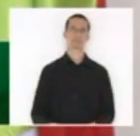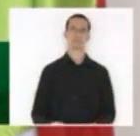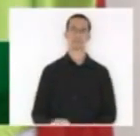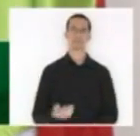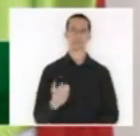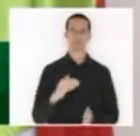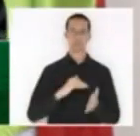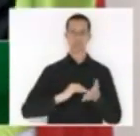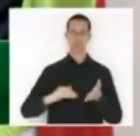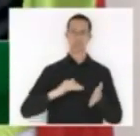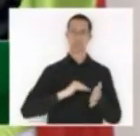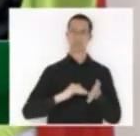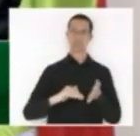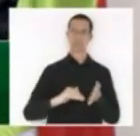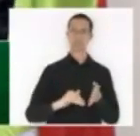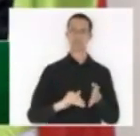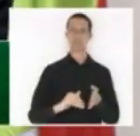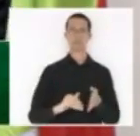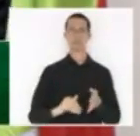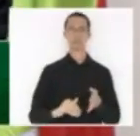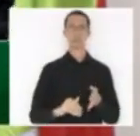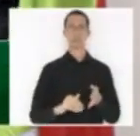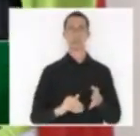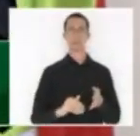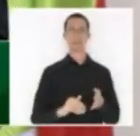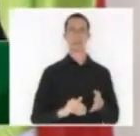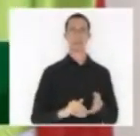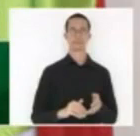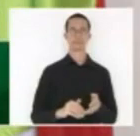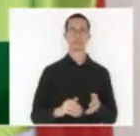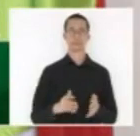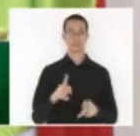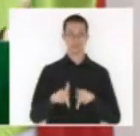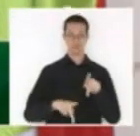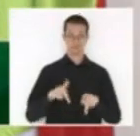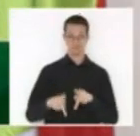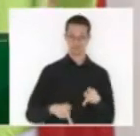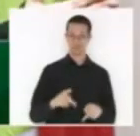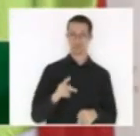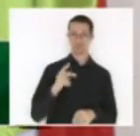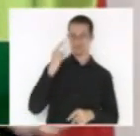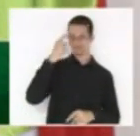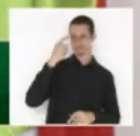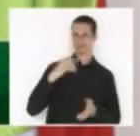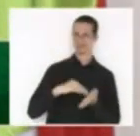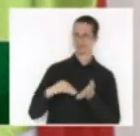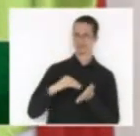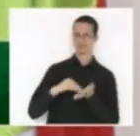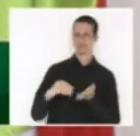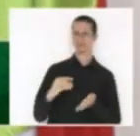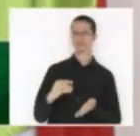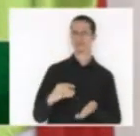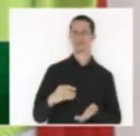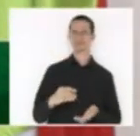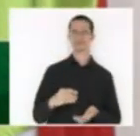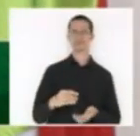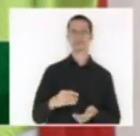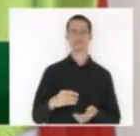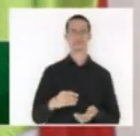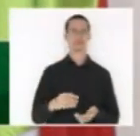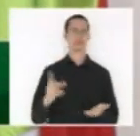SDR, que é, para a população, um símbolo de má aplicação do